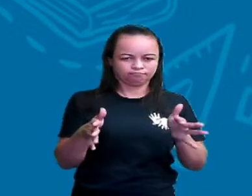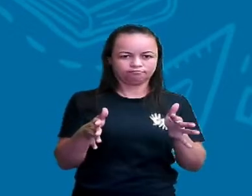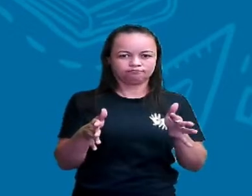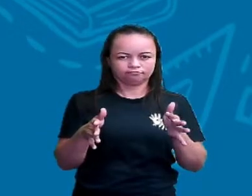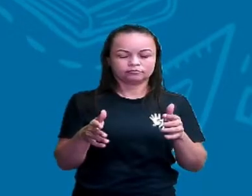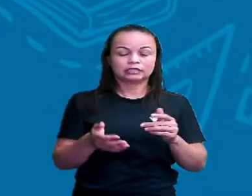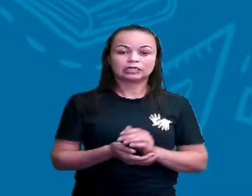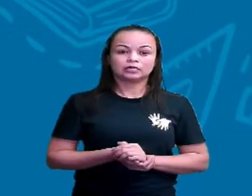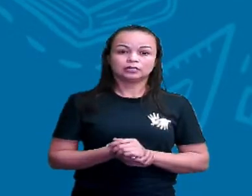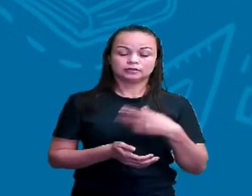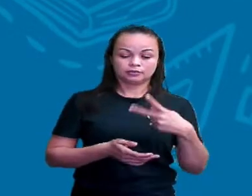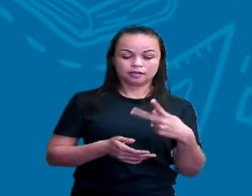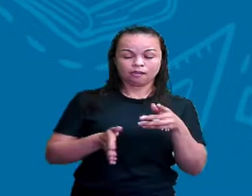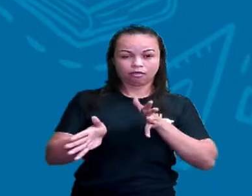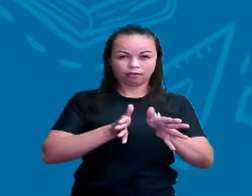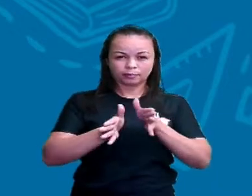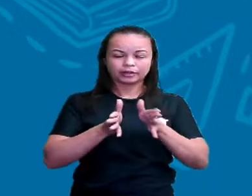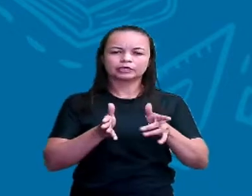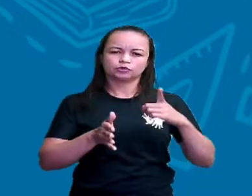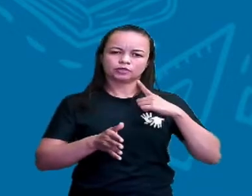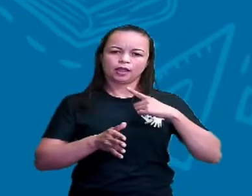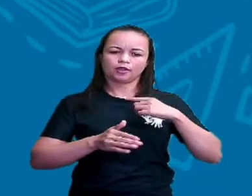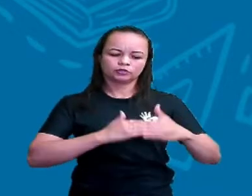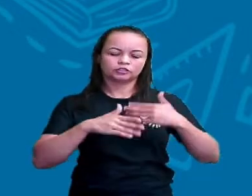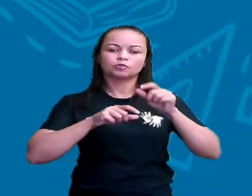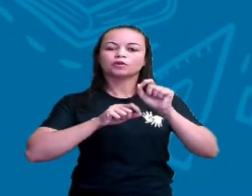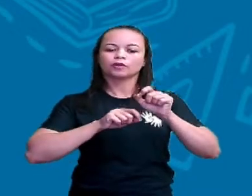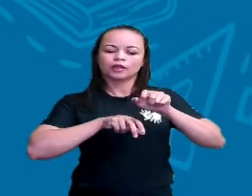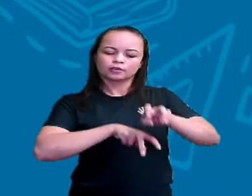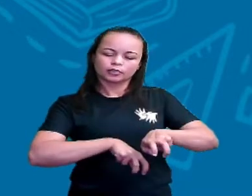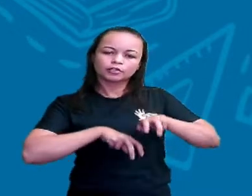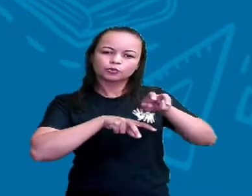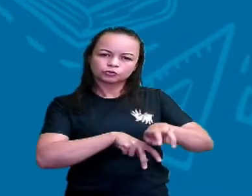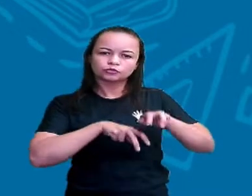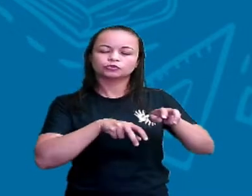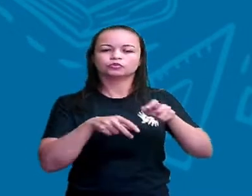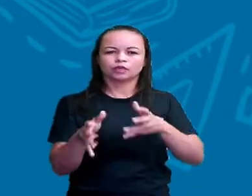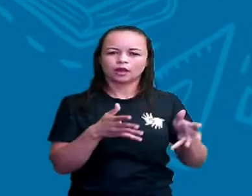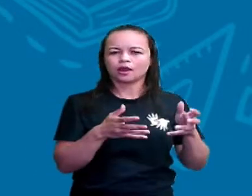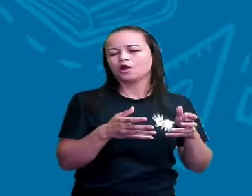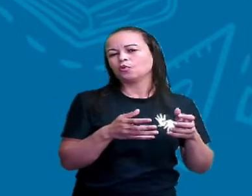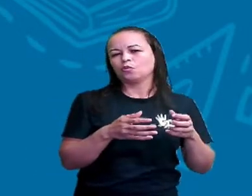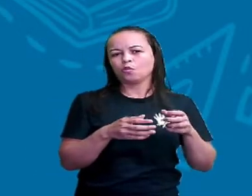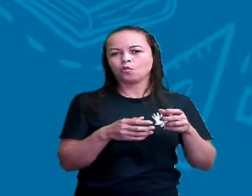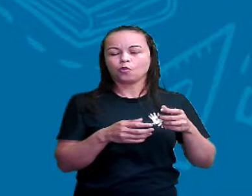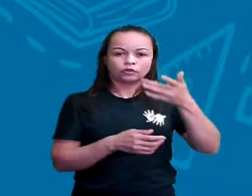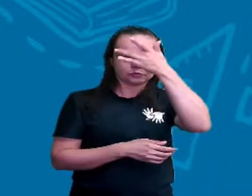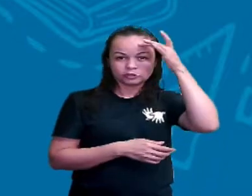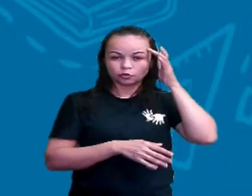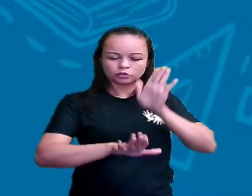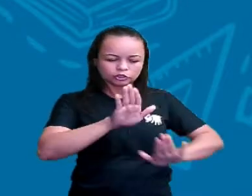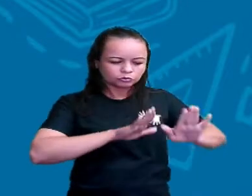antiguidade, a gente tem o desenvolvimento da agricultura, né? O pastoreio, a metalurgia, o